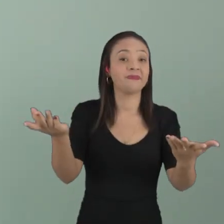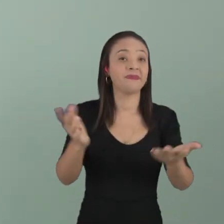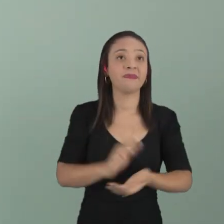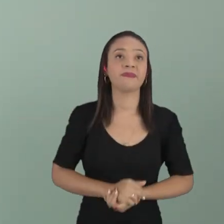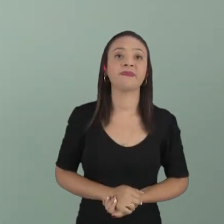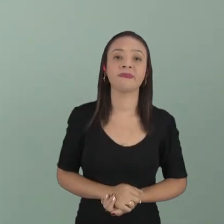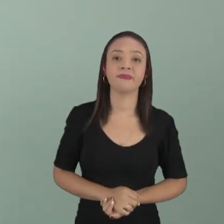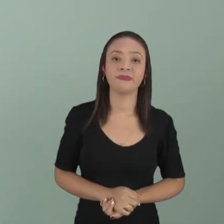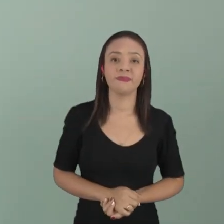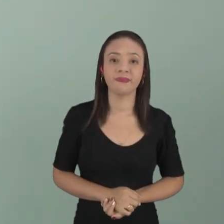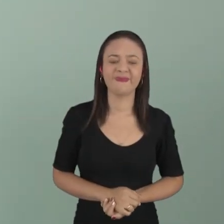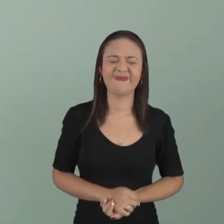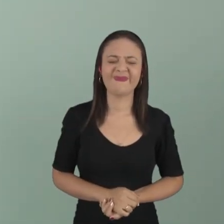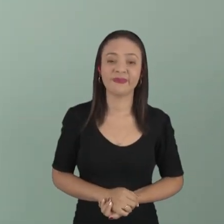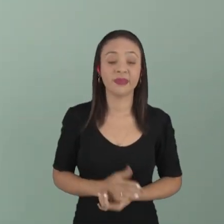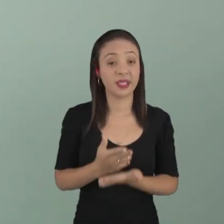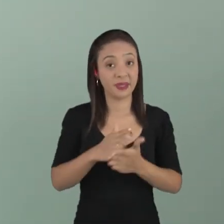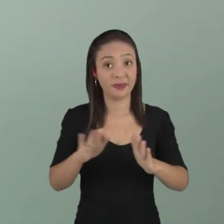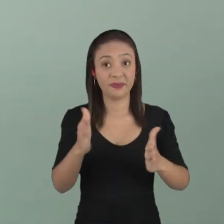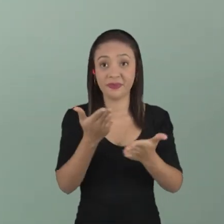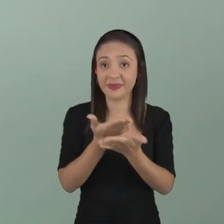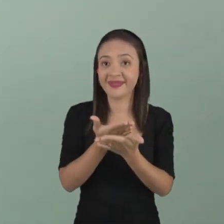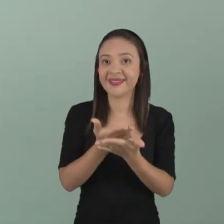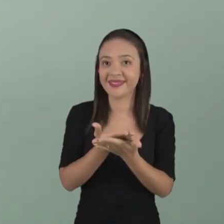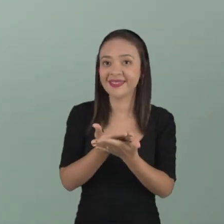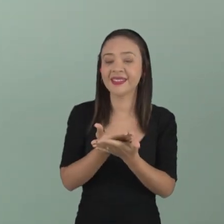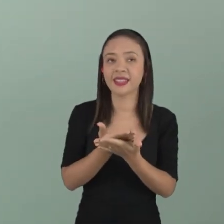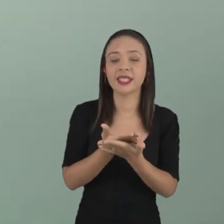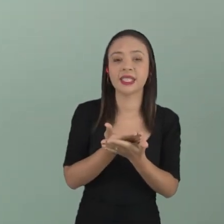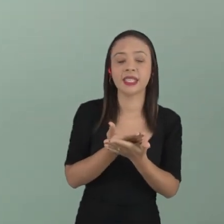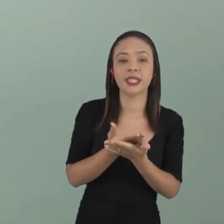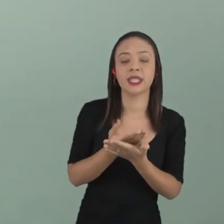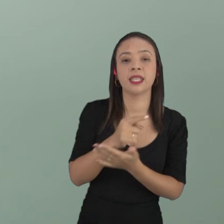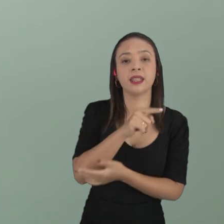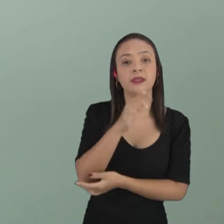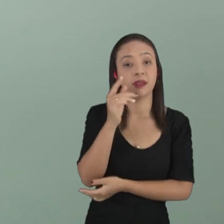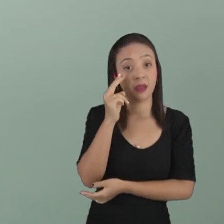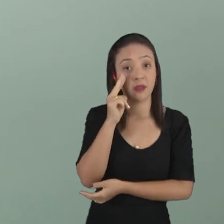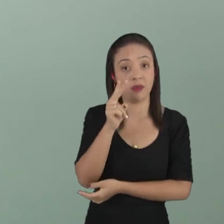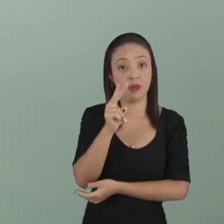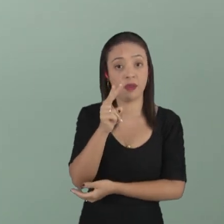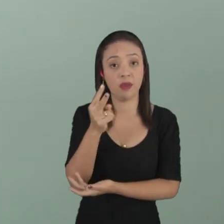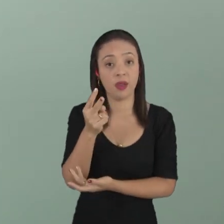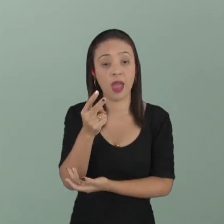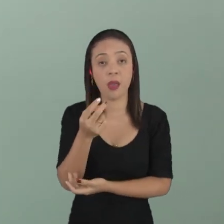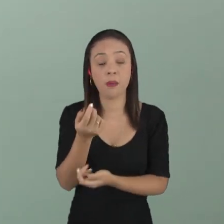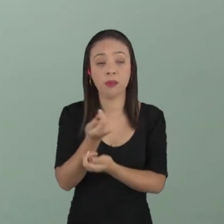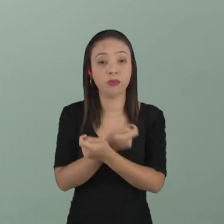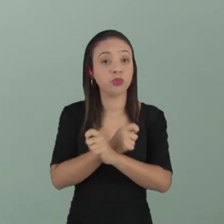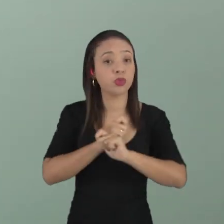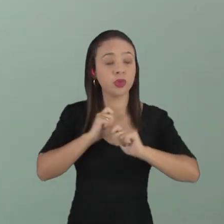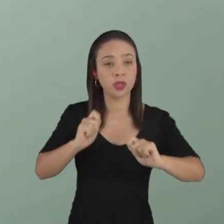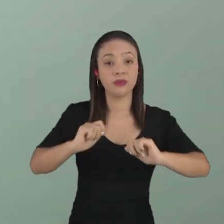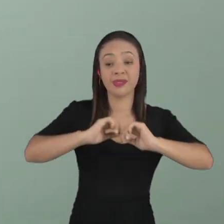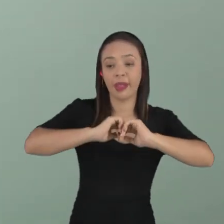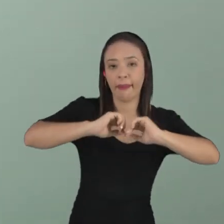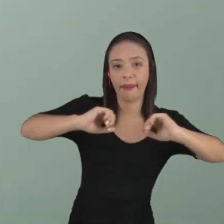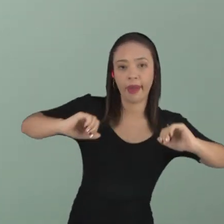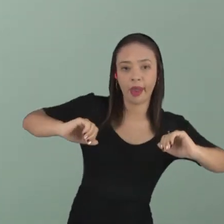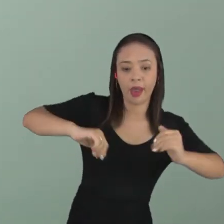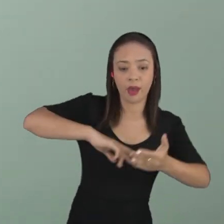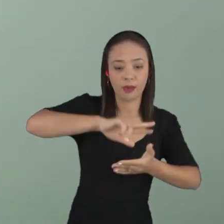Bom, é isso. Nós estamos finalizando a nossa aula. Como vocês viram, não tem como a gente desvincular essa questão do